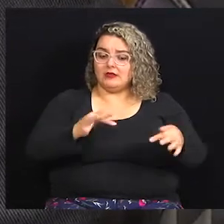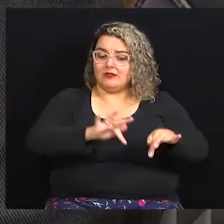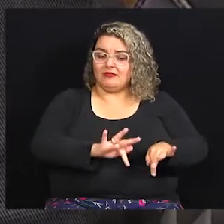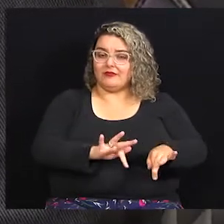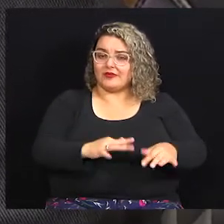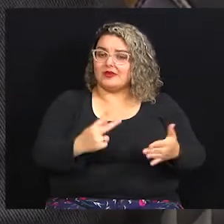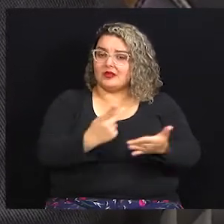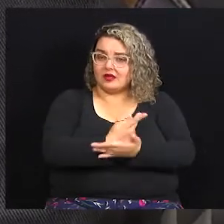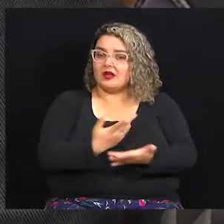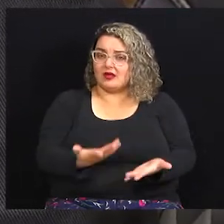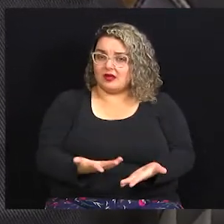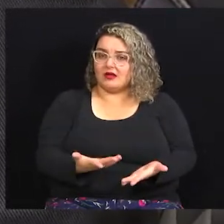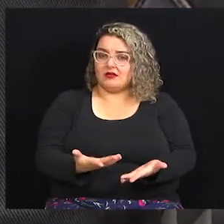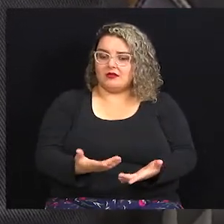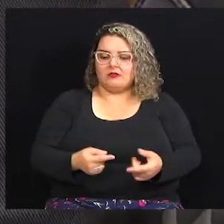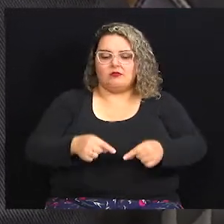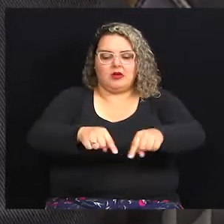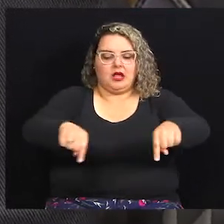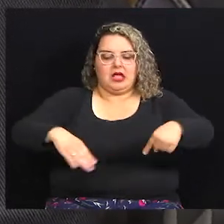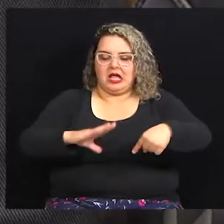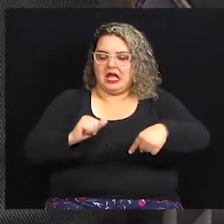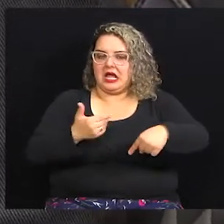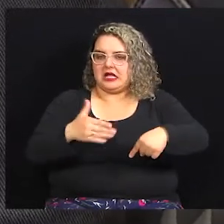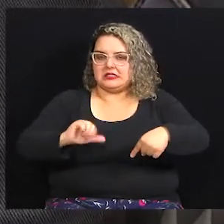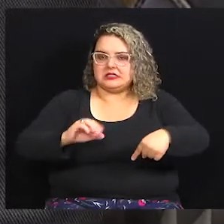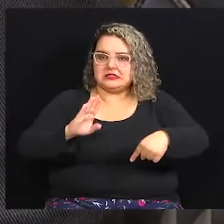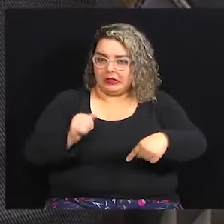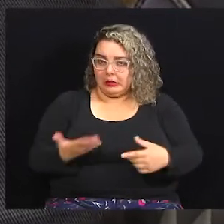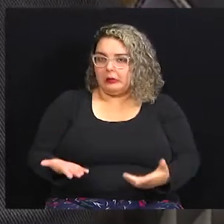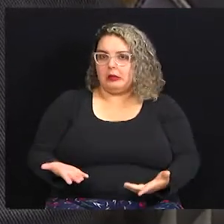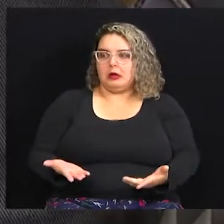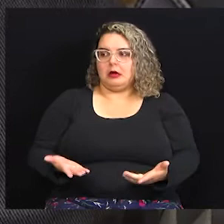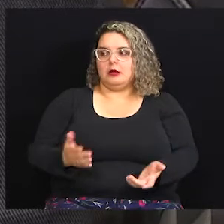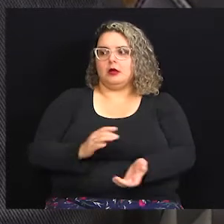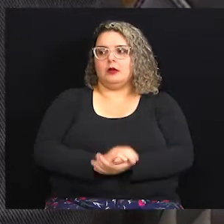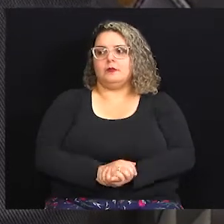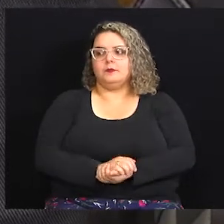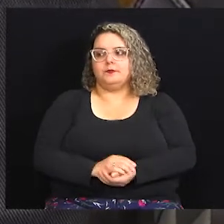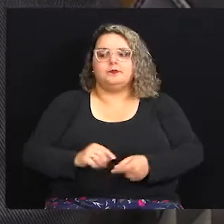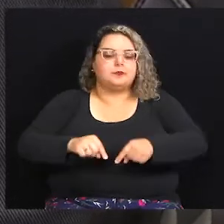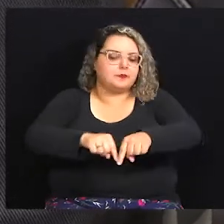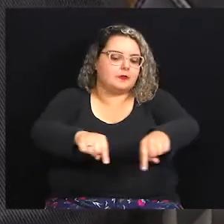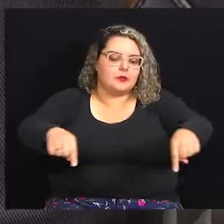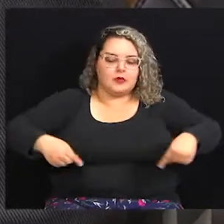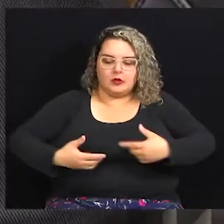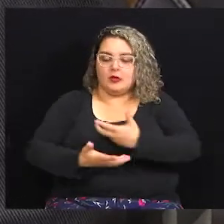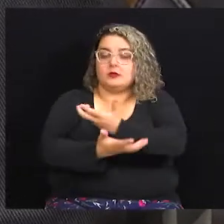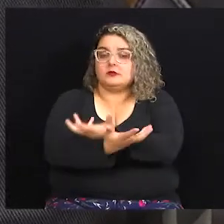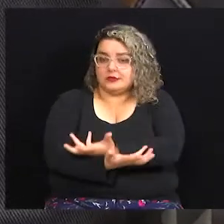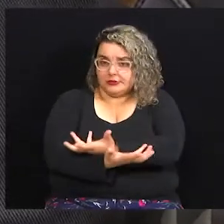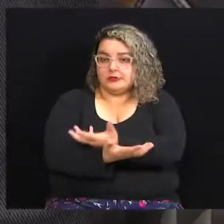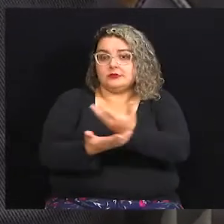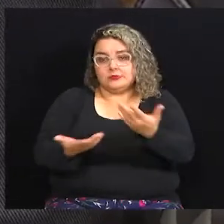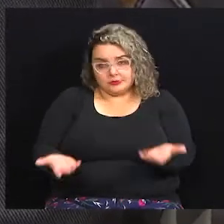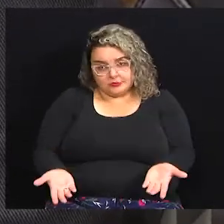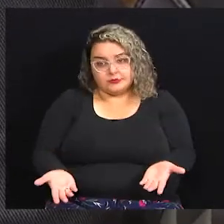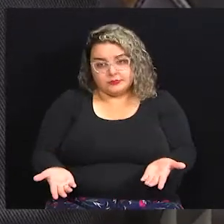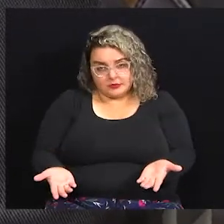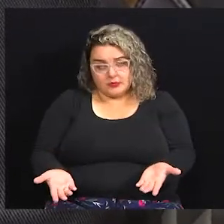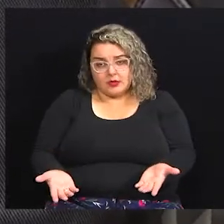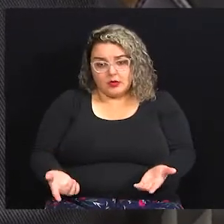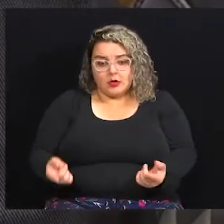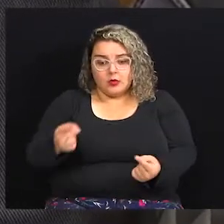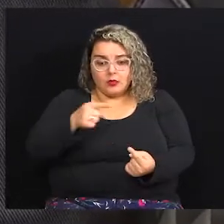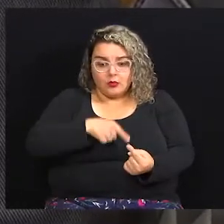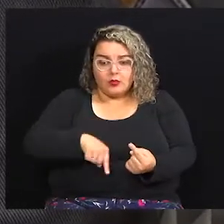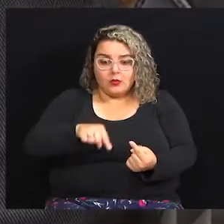equivocada advogados em caçambas em terrenos baldios Né tava a finalidade